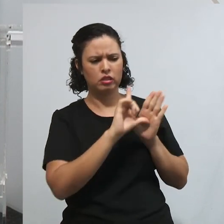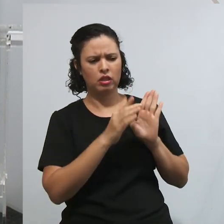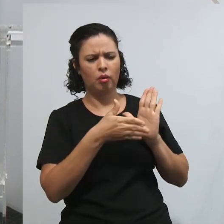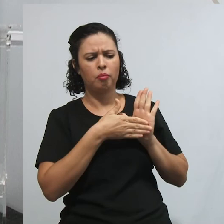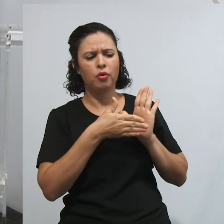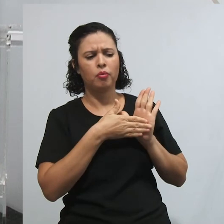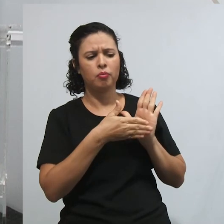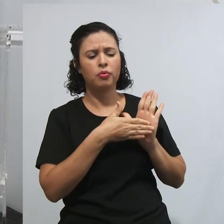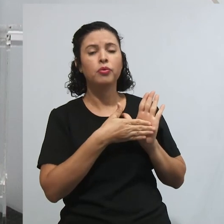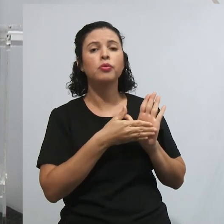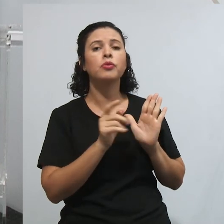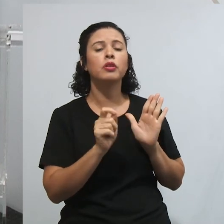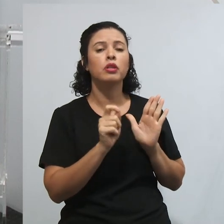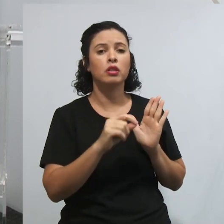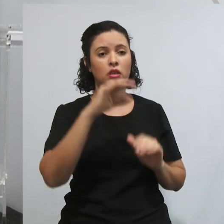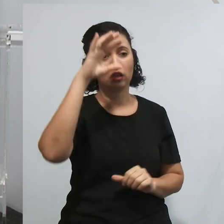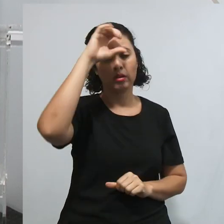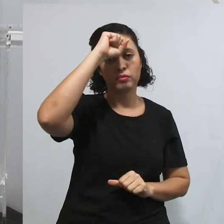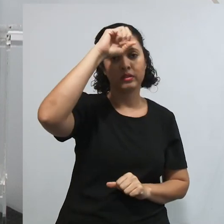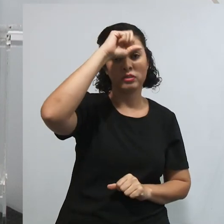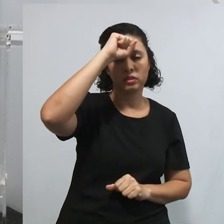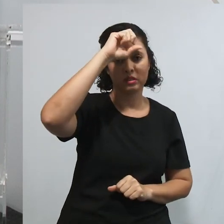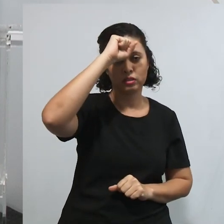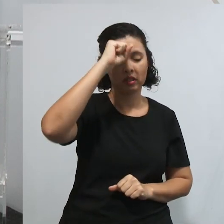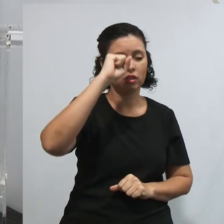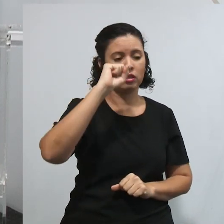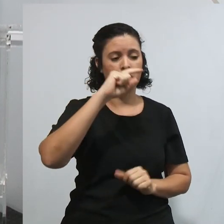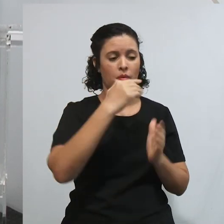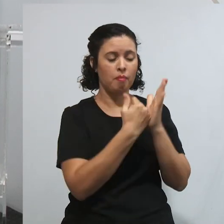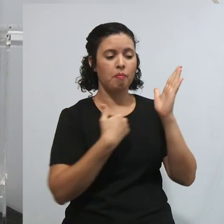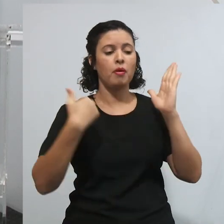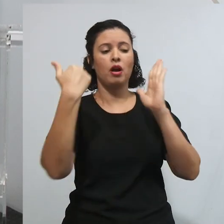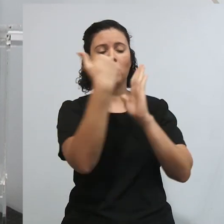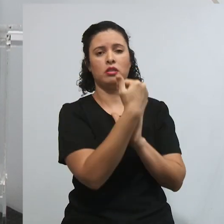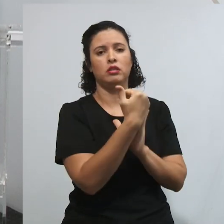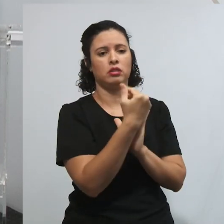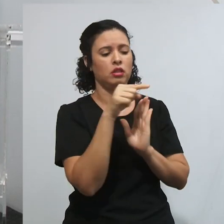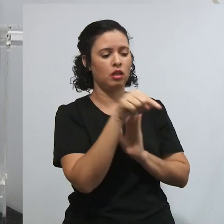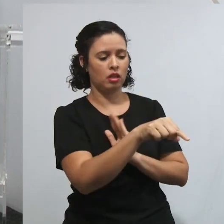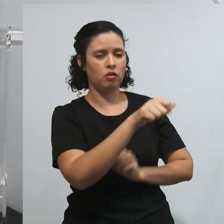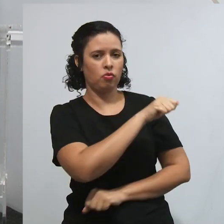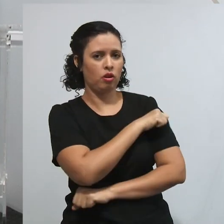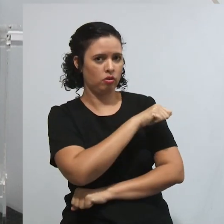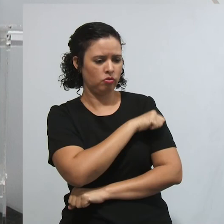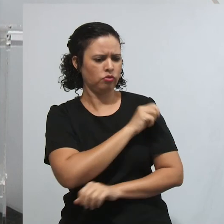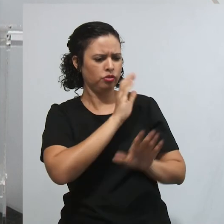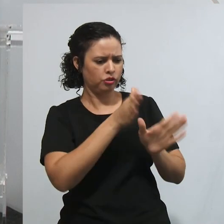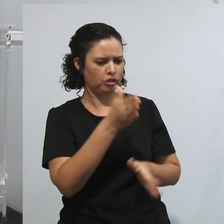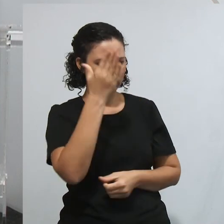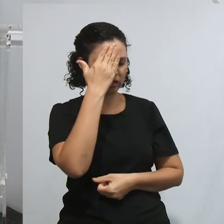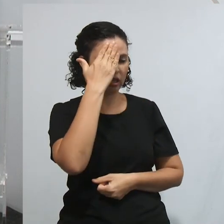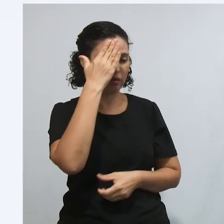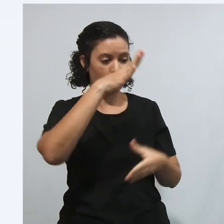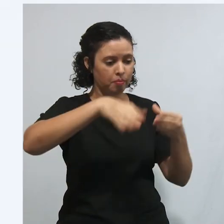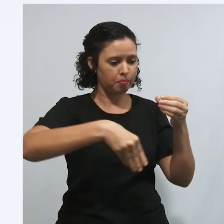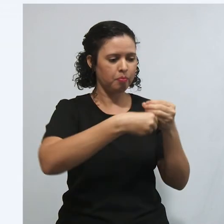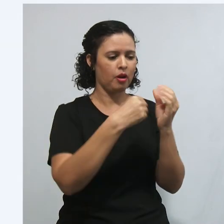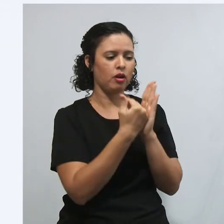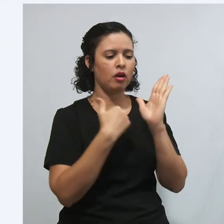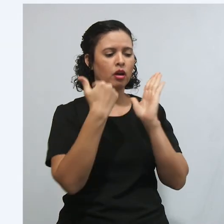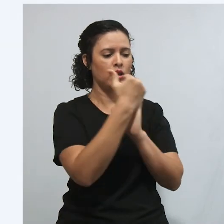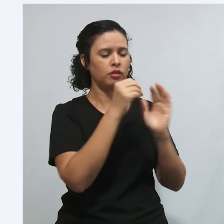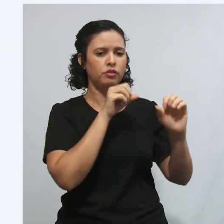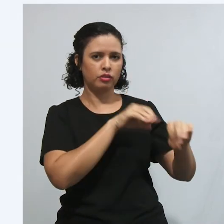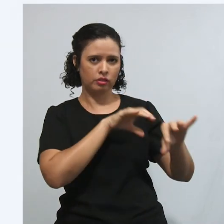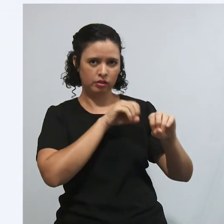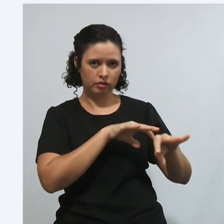propor situações de aprendizagem que vão além daquilo que o aluno já sabe. Esse seria o bom ensino. Aí a professora